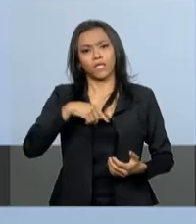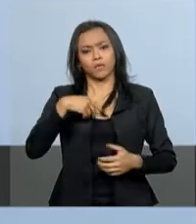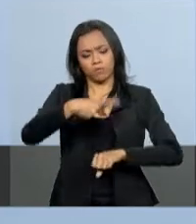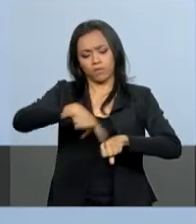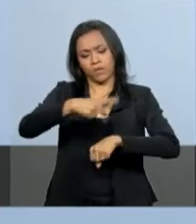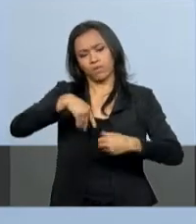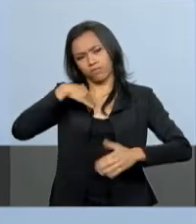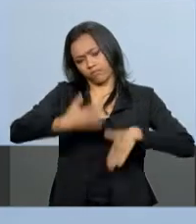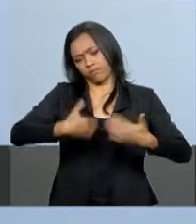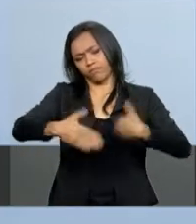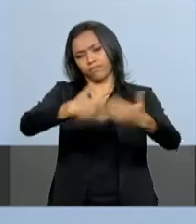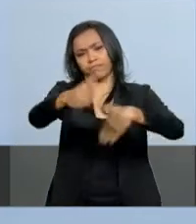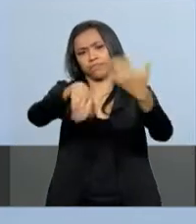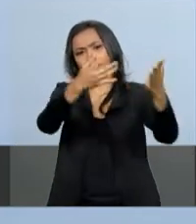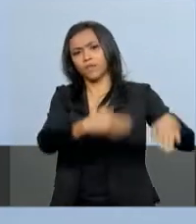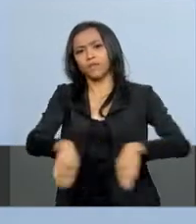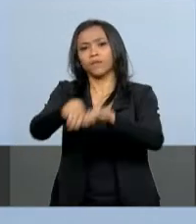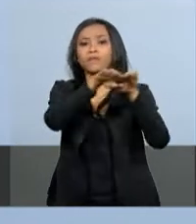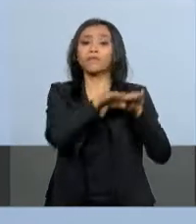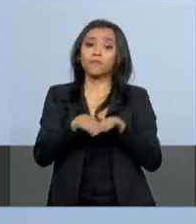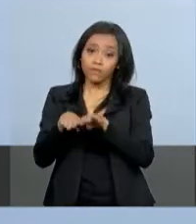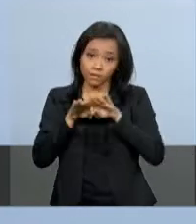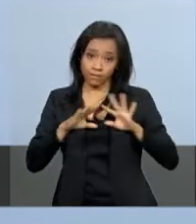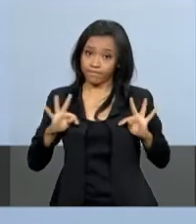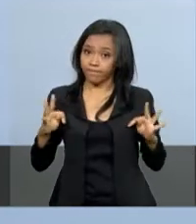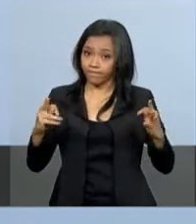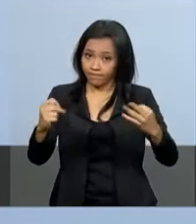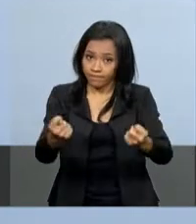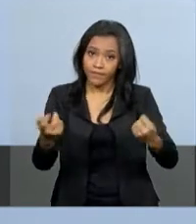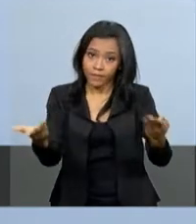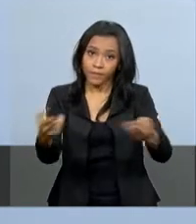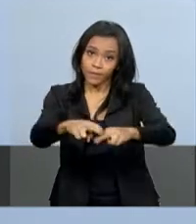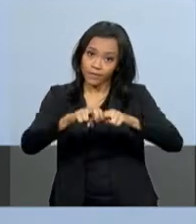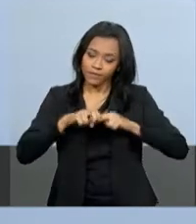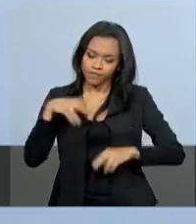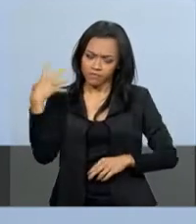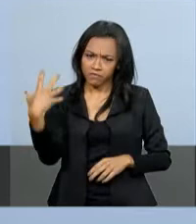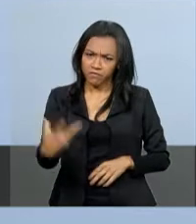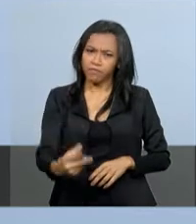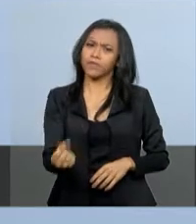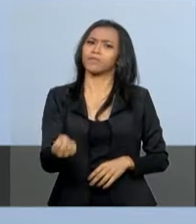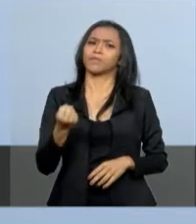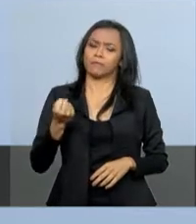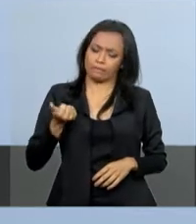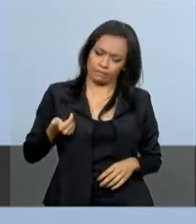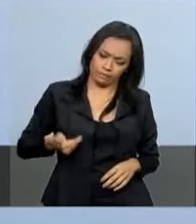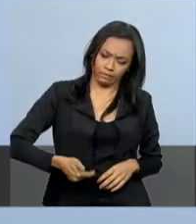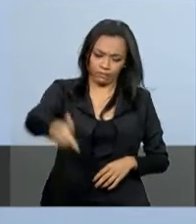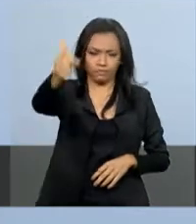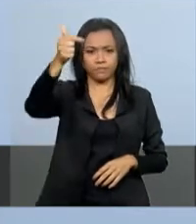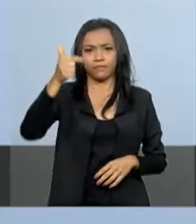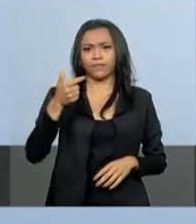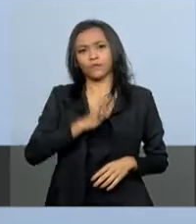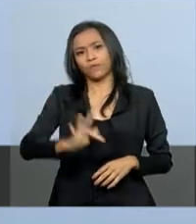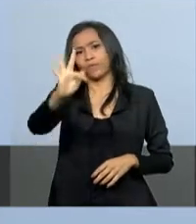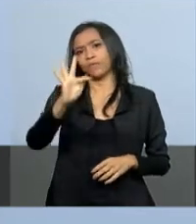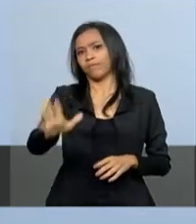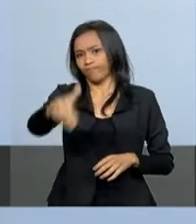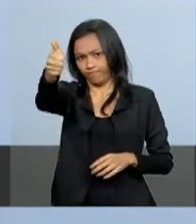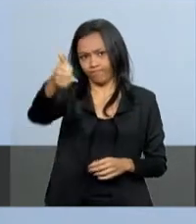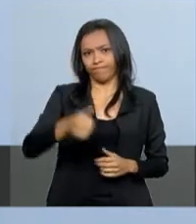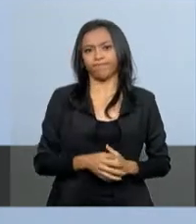e mais justo portanto vamos em frente rumo a um futuro melhor